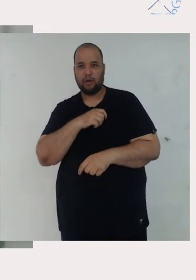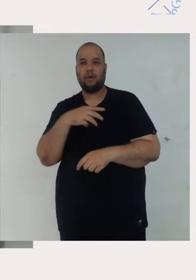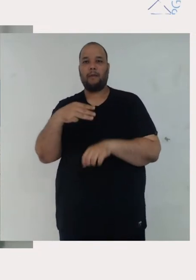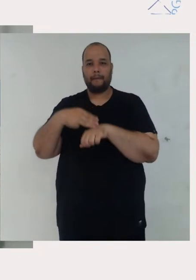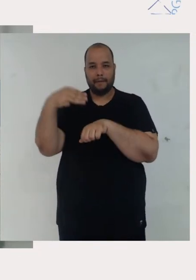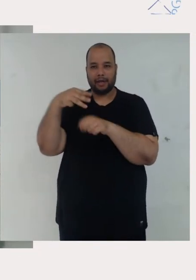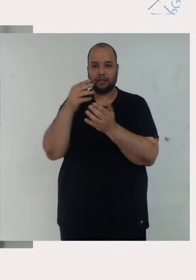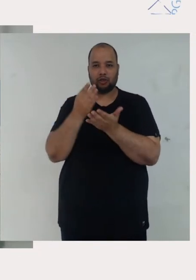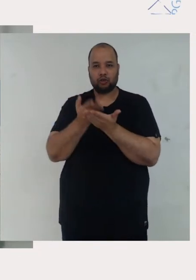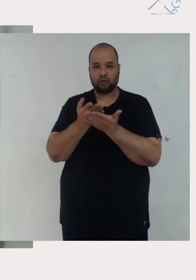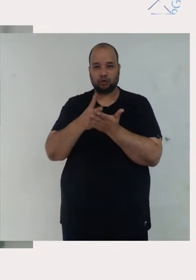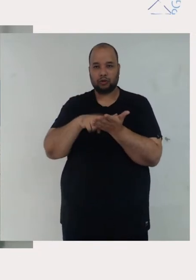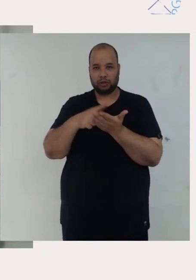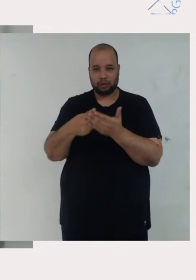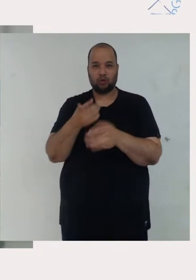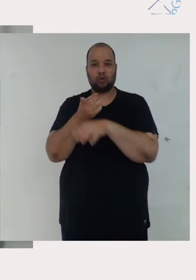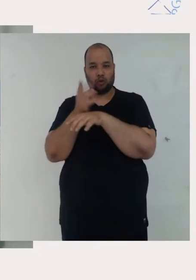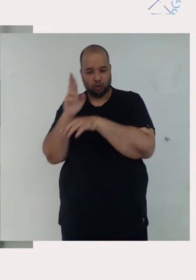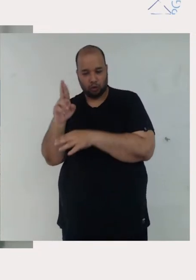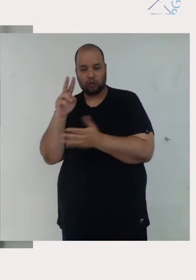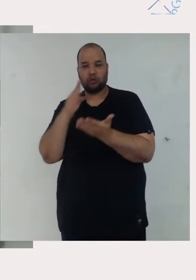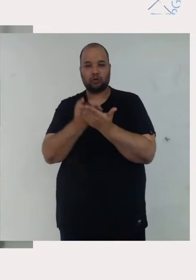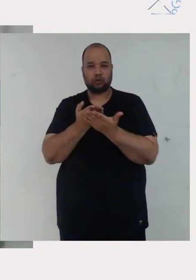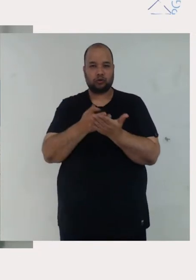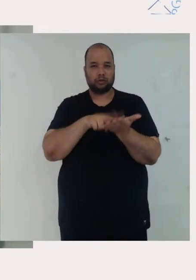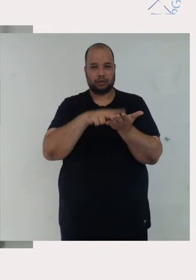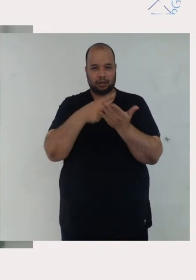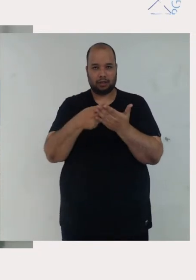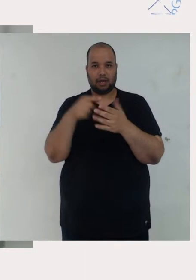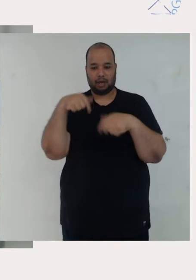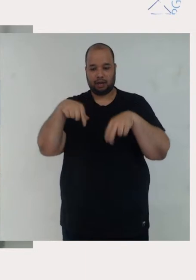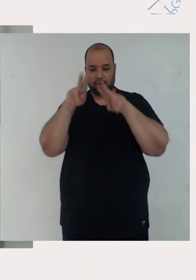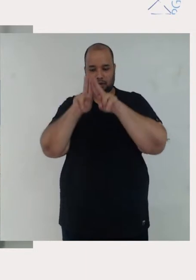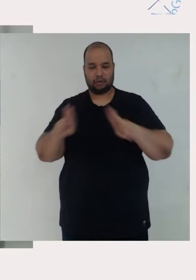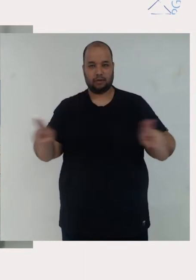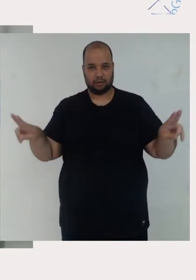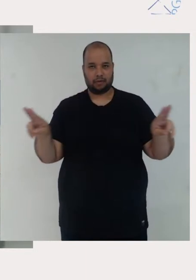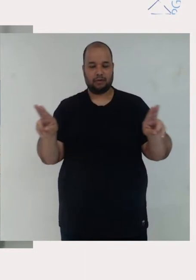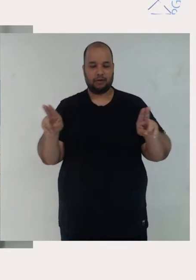em Estudos da Tradução, doutor em Estudos da Tradução aqui pela UFSC em